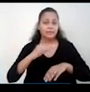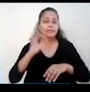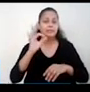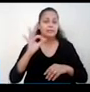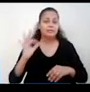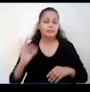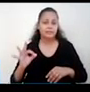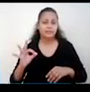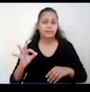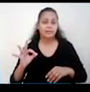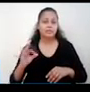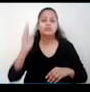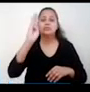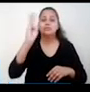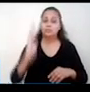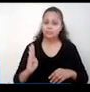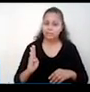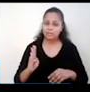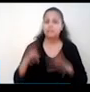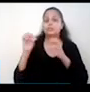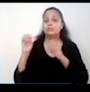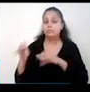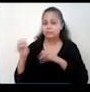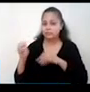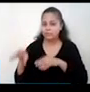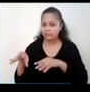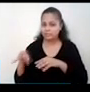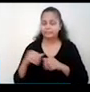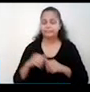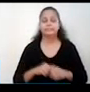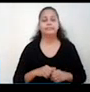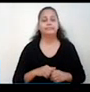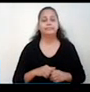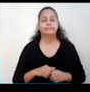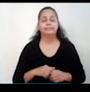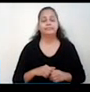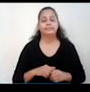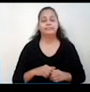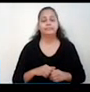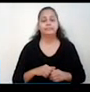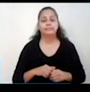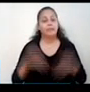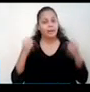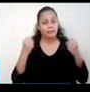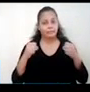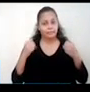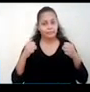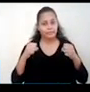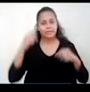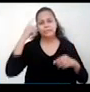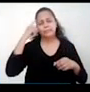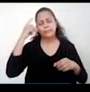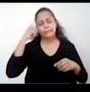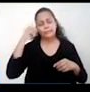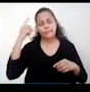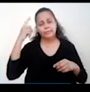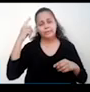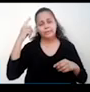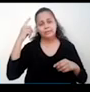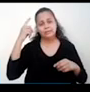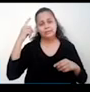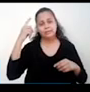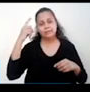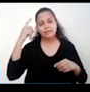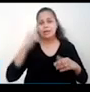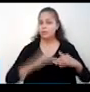termos de mundo, as mulheres permanecem ainda com menos acesso à educação. Então é necessário a gente pensar aí, né, na questão